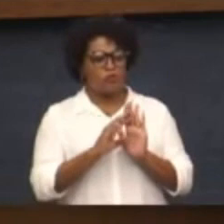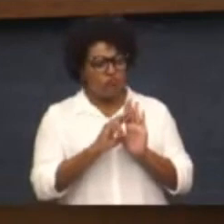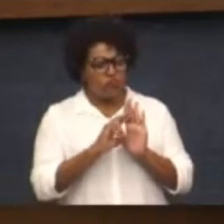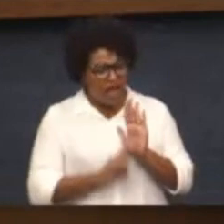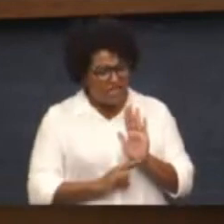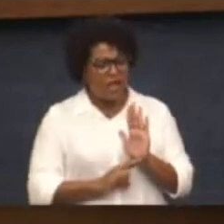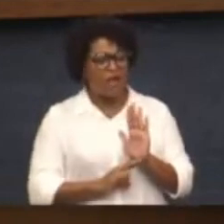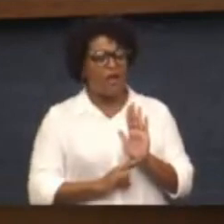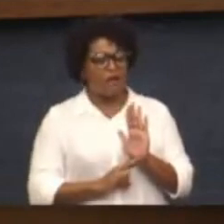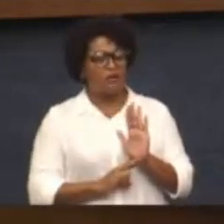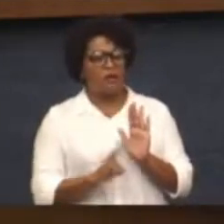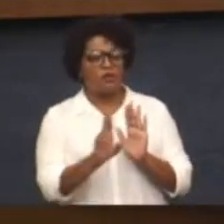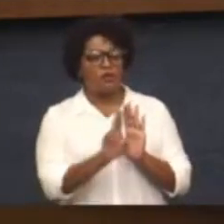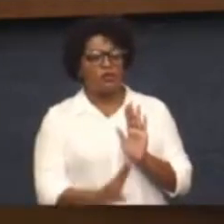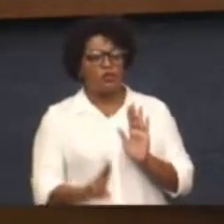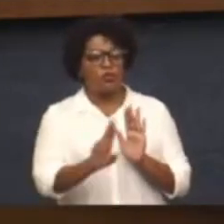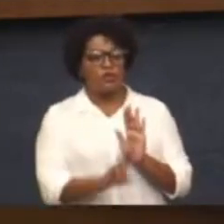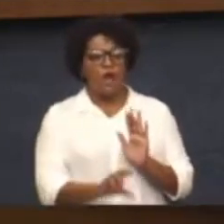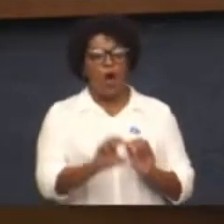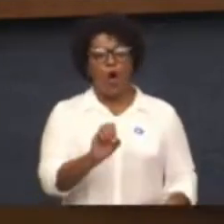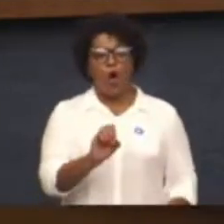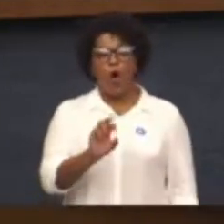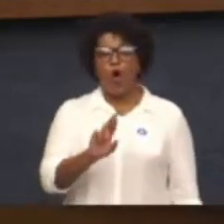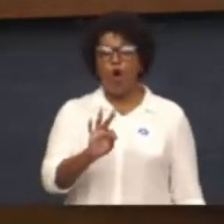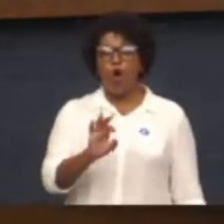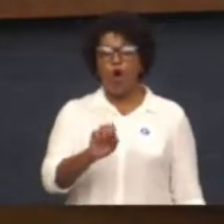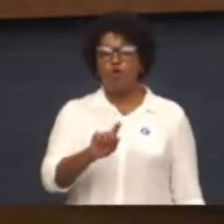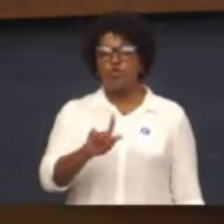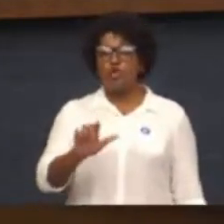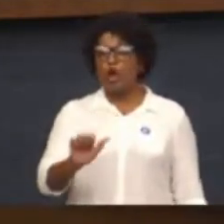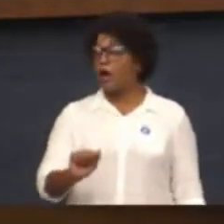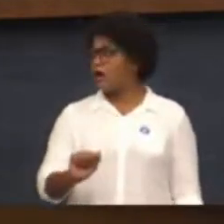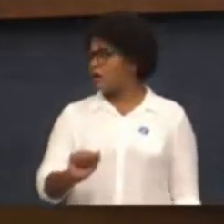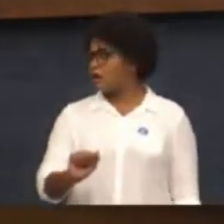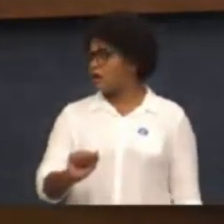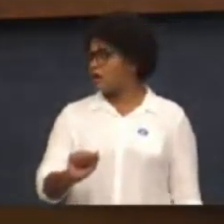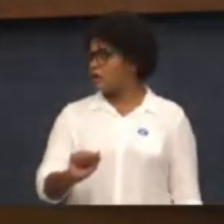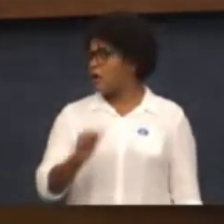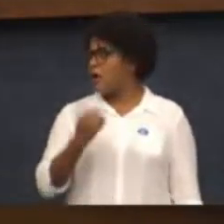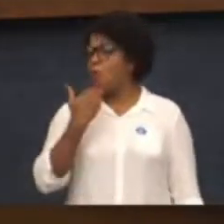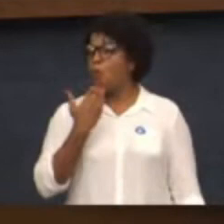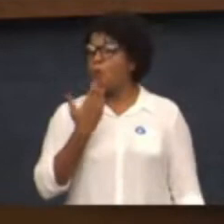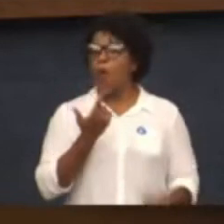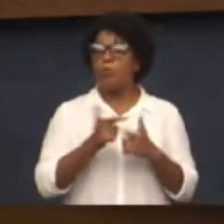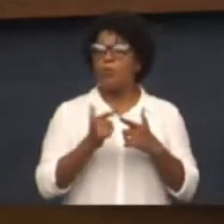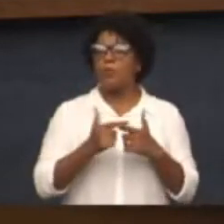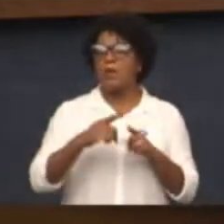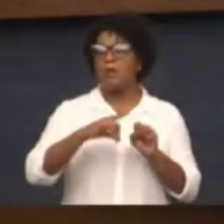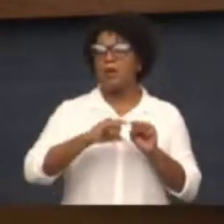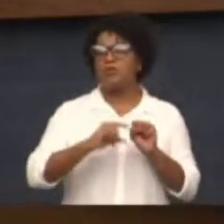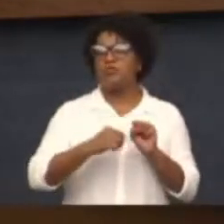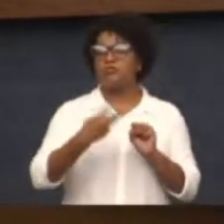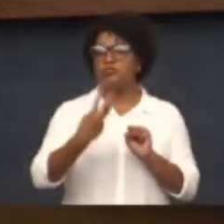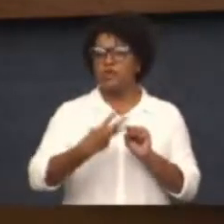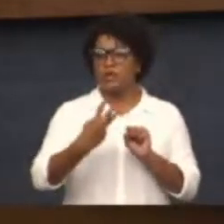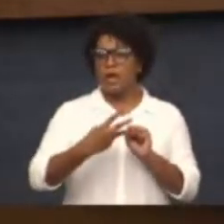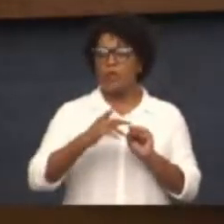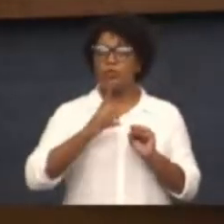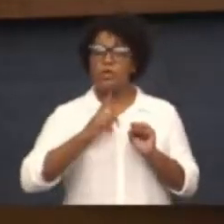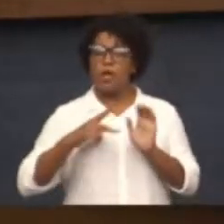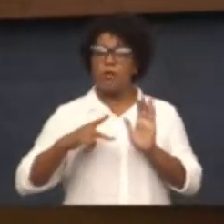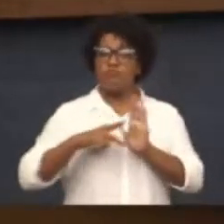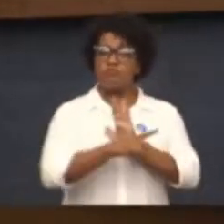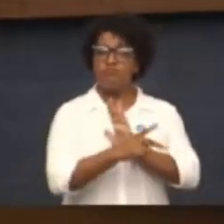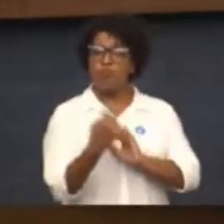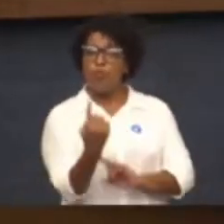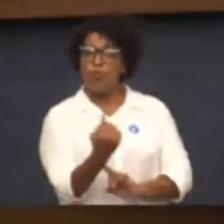utilização da outorga. Qual que é o problema no artigo 3º? Em seu parágrafo único,